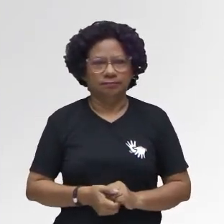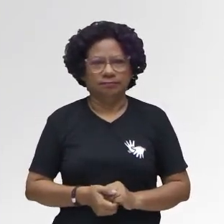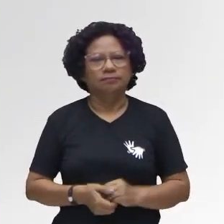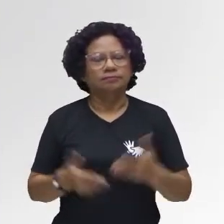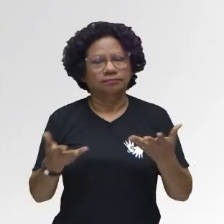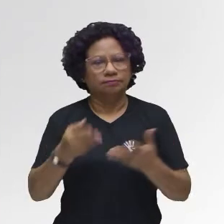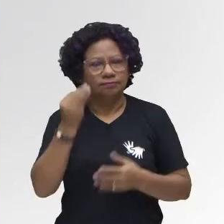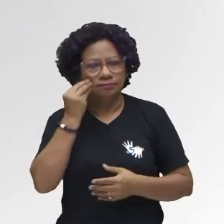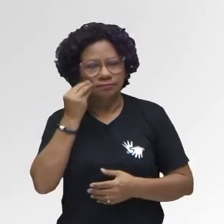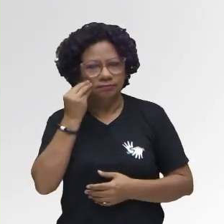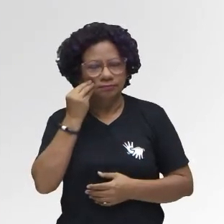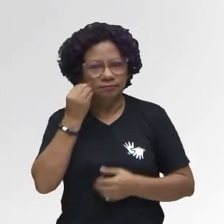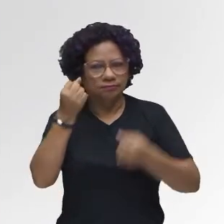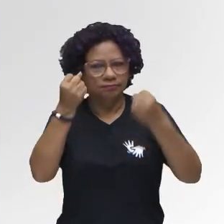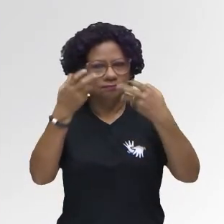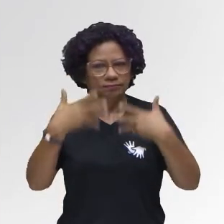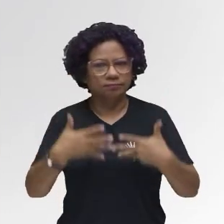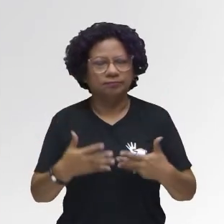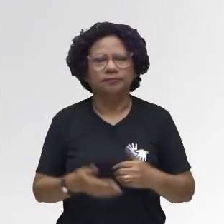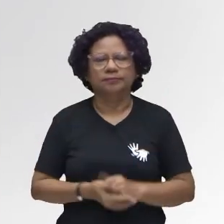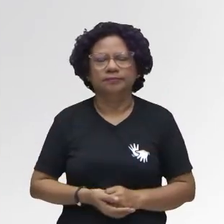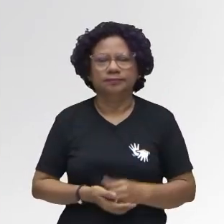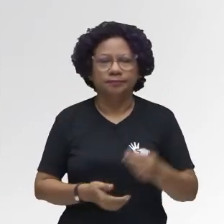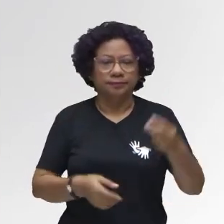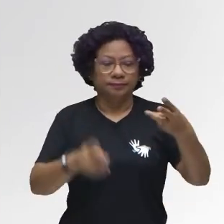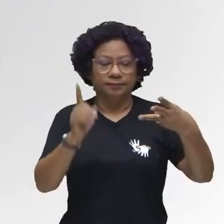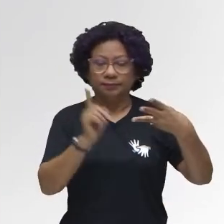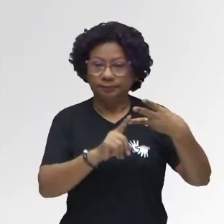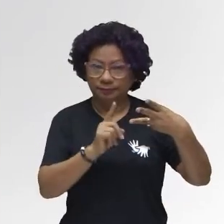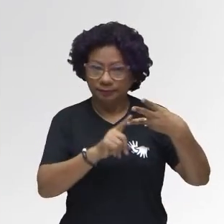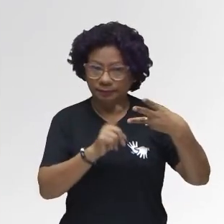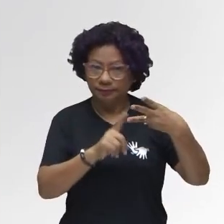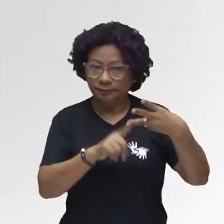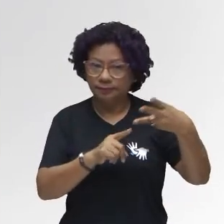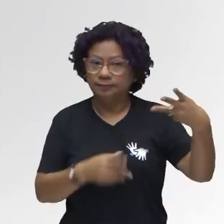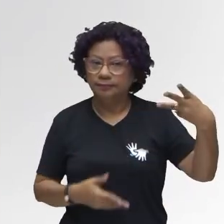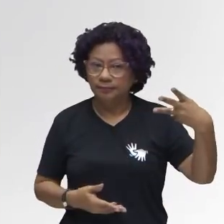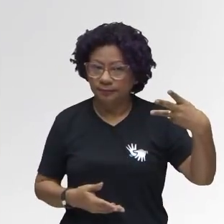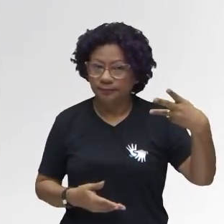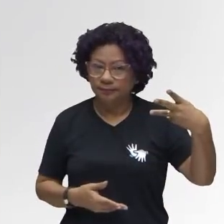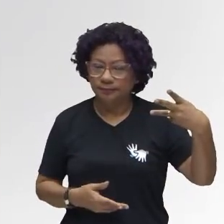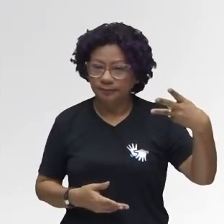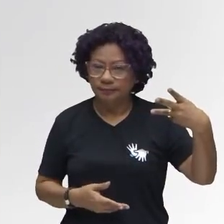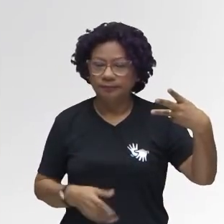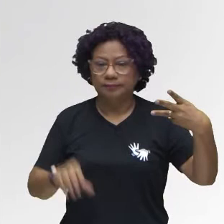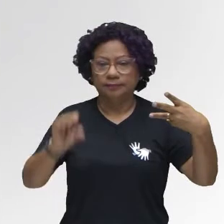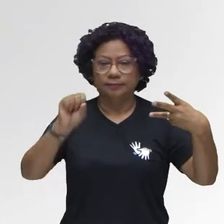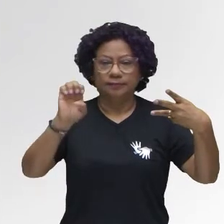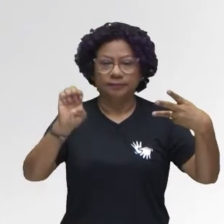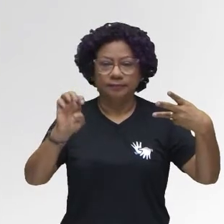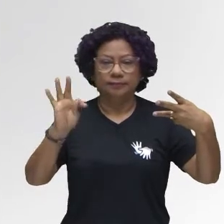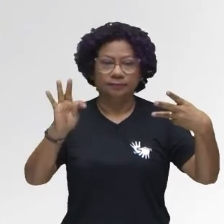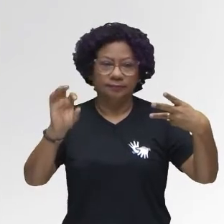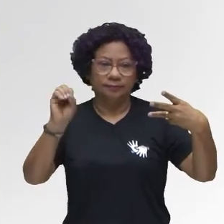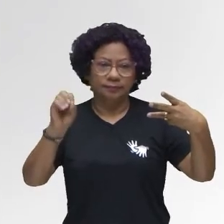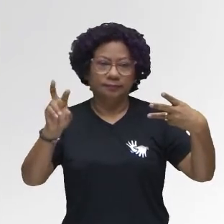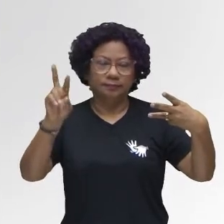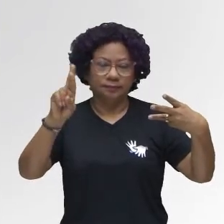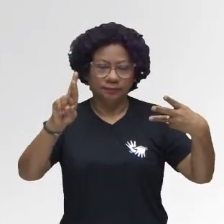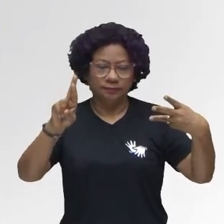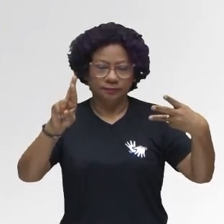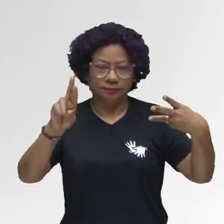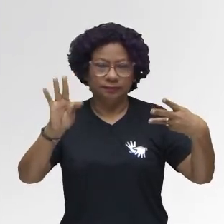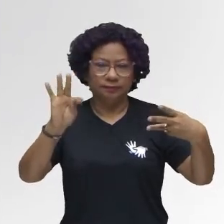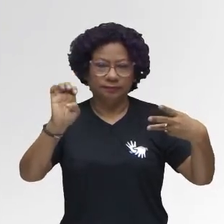com o nosso curumim. E o terceiro, que é o que vai estar mais presente dentro das cidades, chamado de setor terciário,